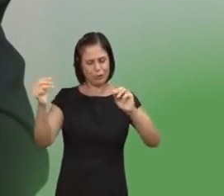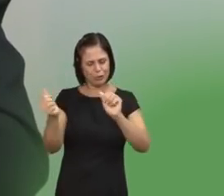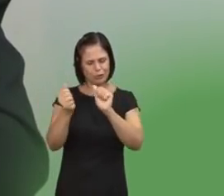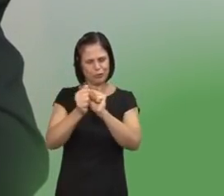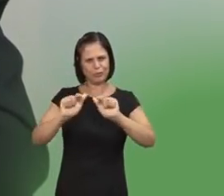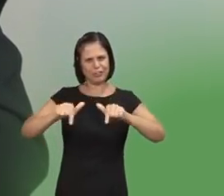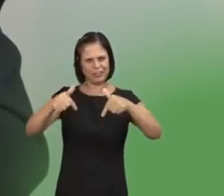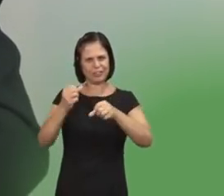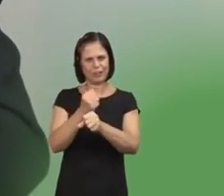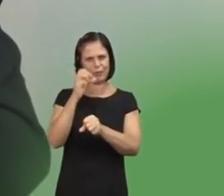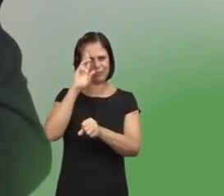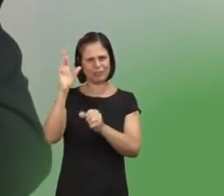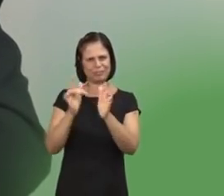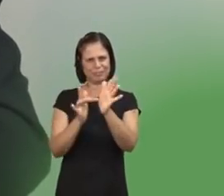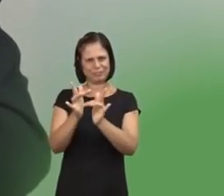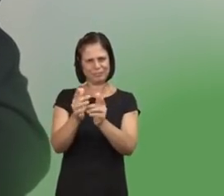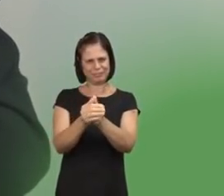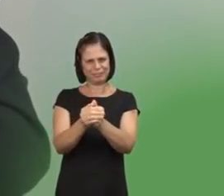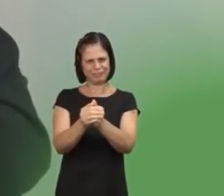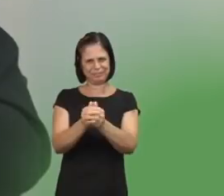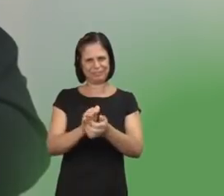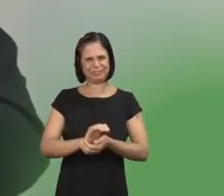realizando a obra do Senhor Jesus.